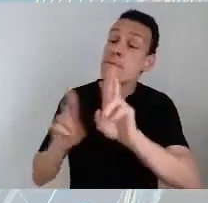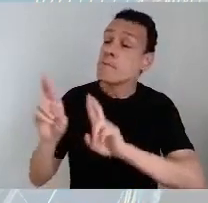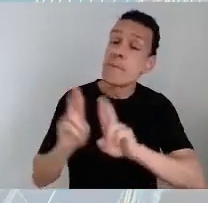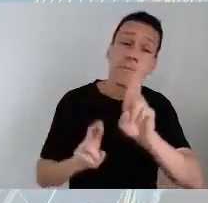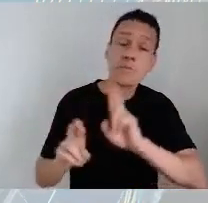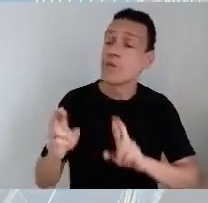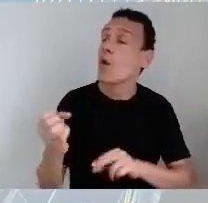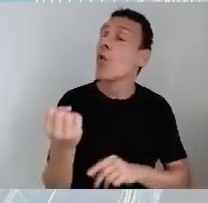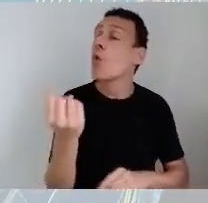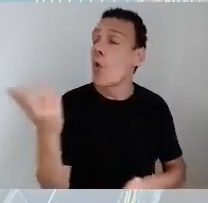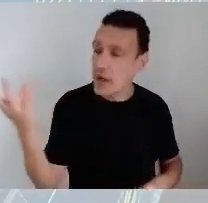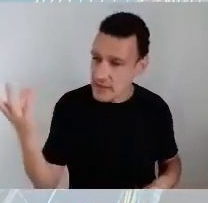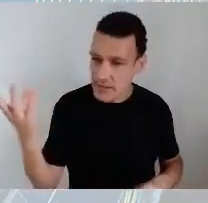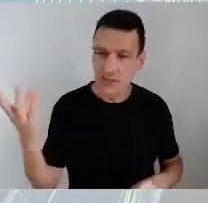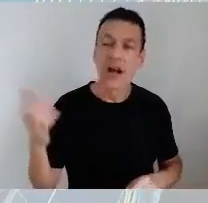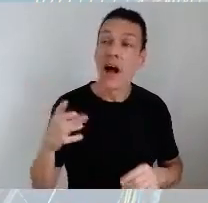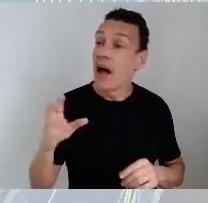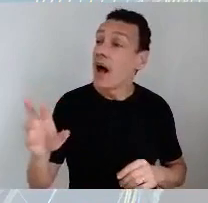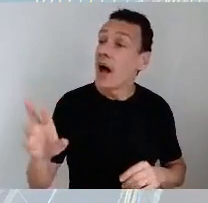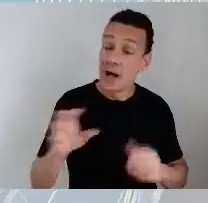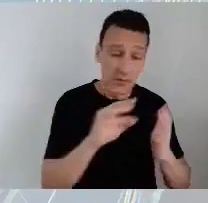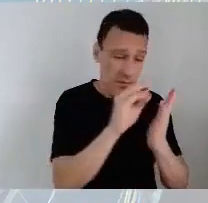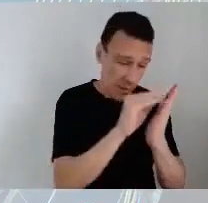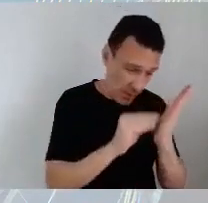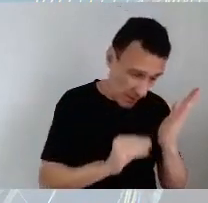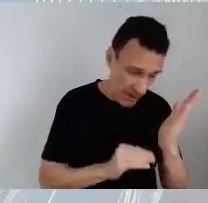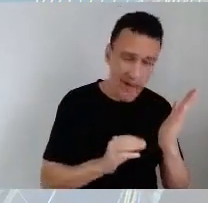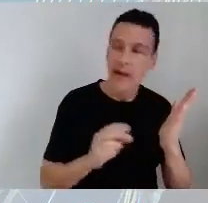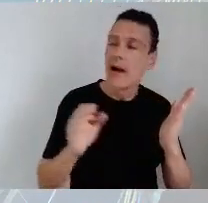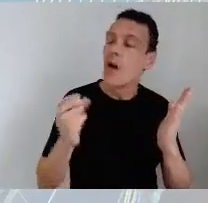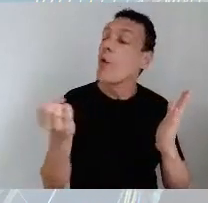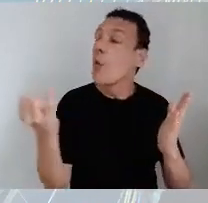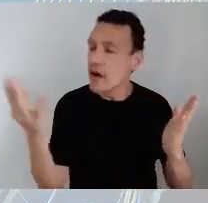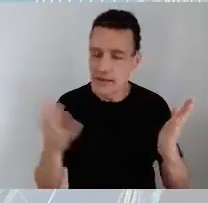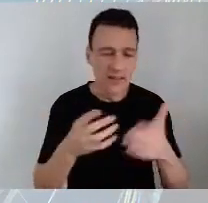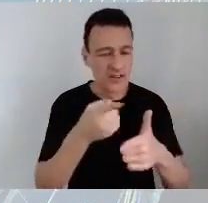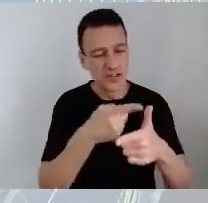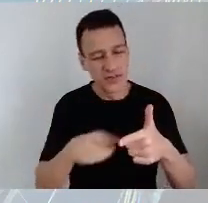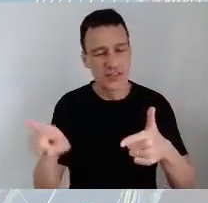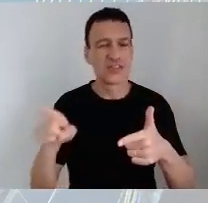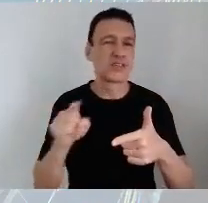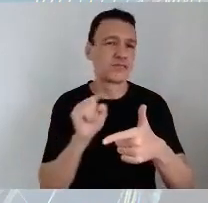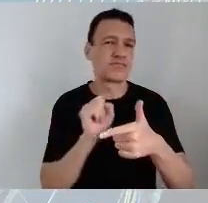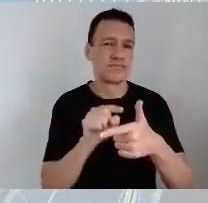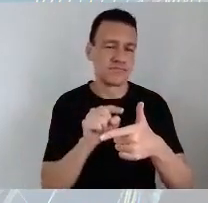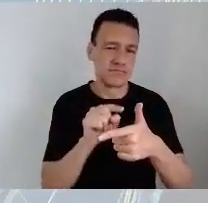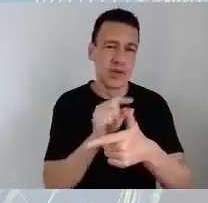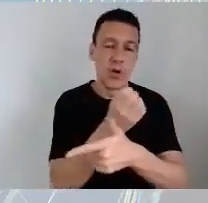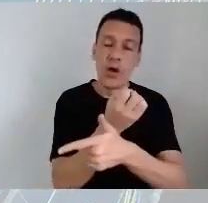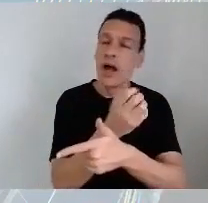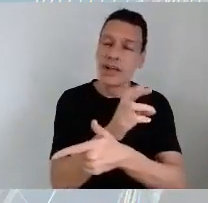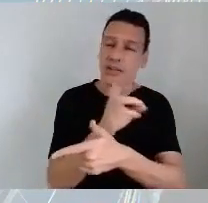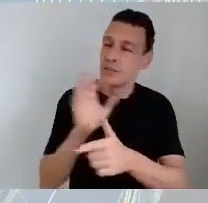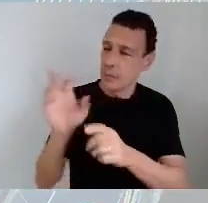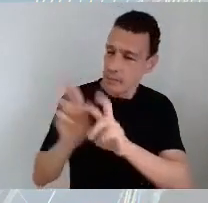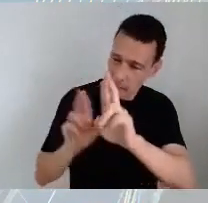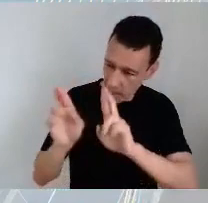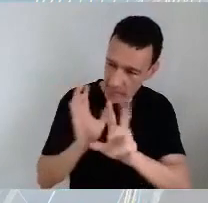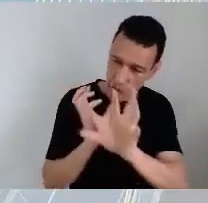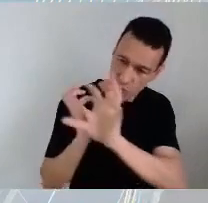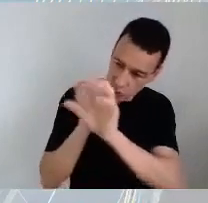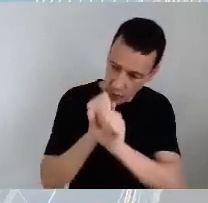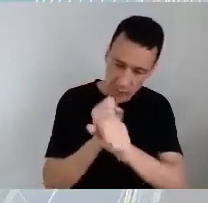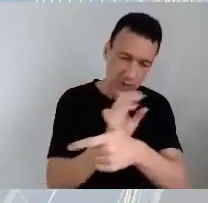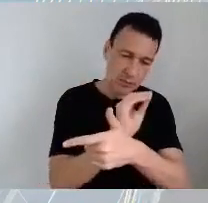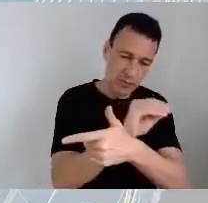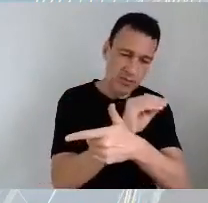das pessoas que responderam e divide ali pela quantidade, a média dos resultados das respostas e divide